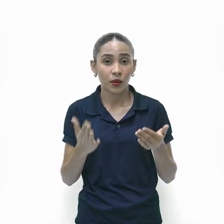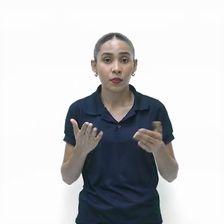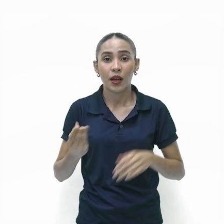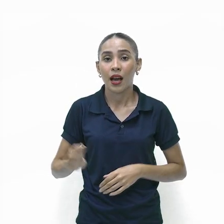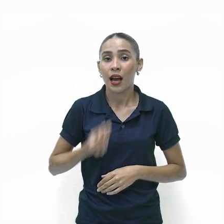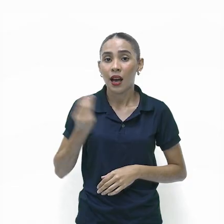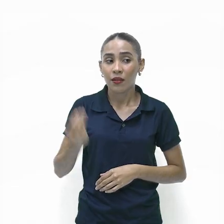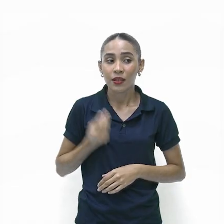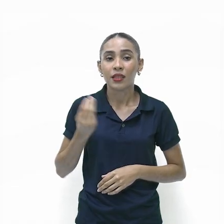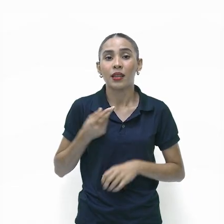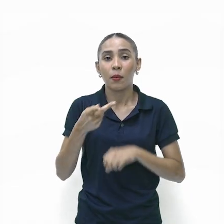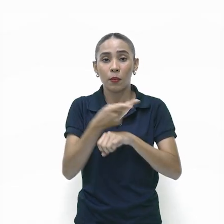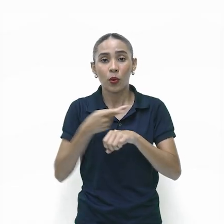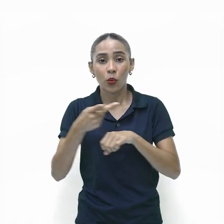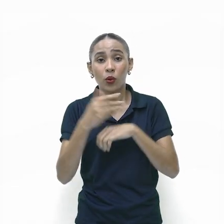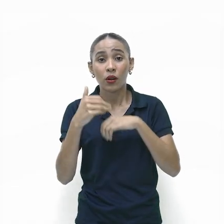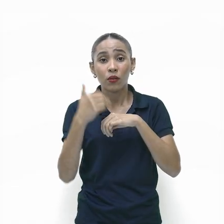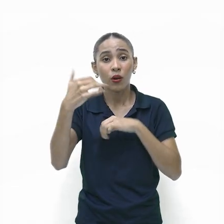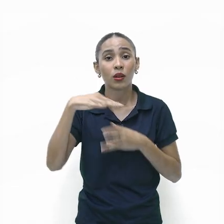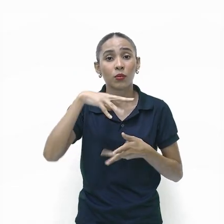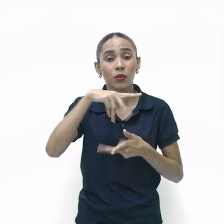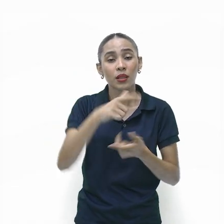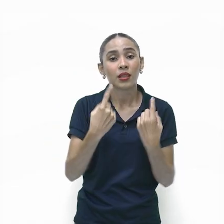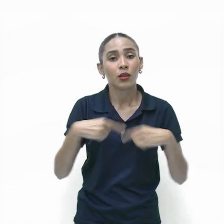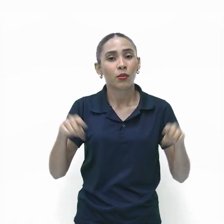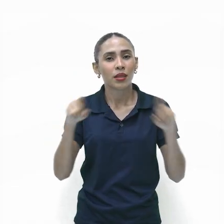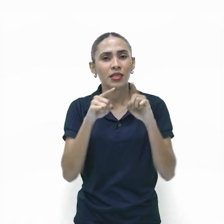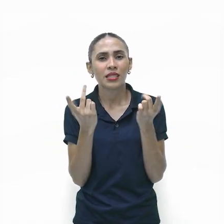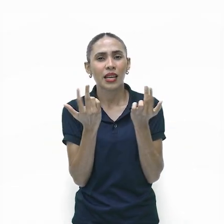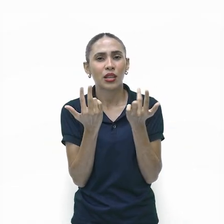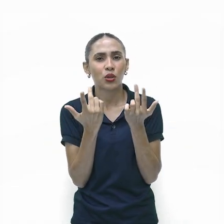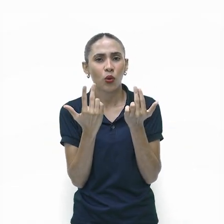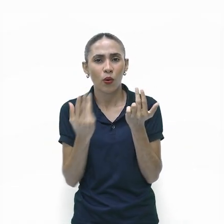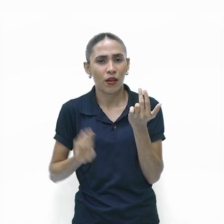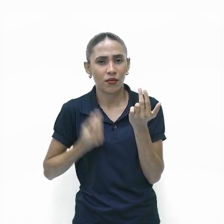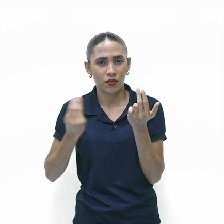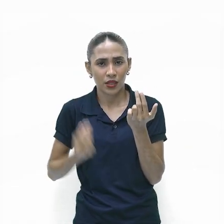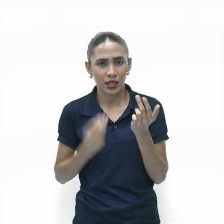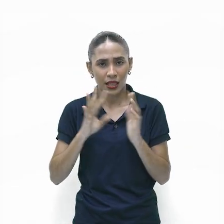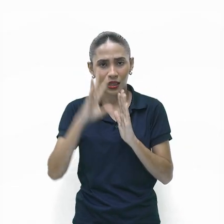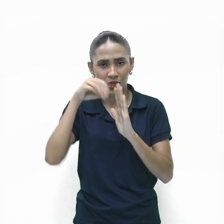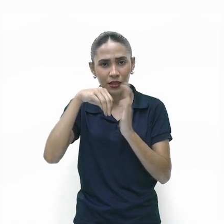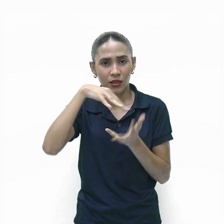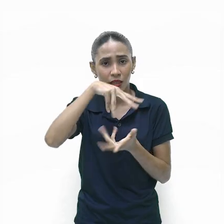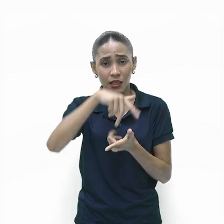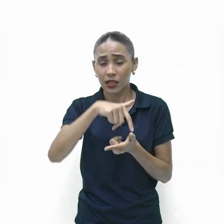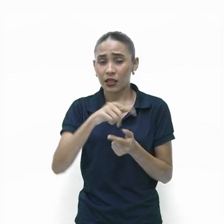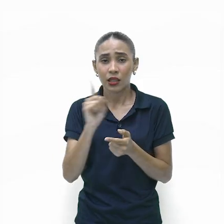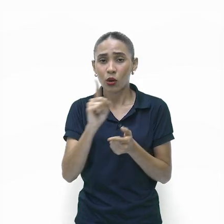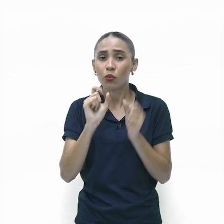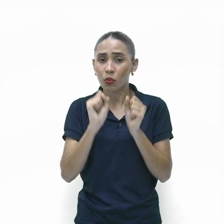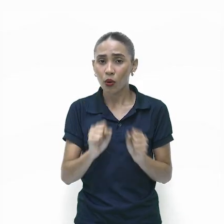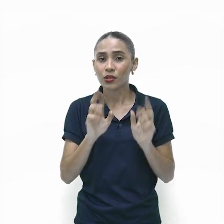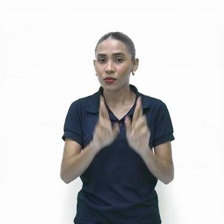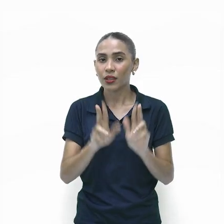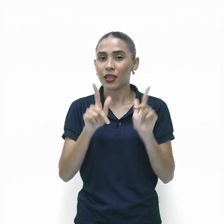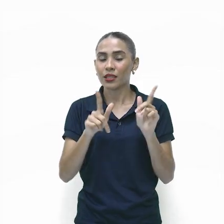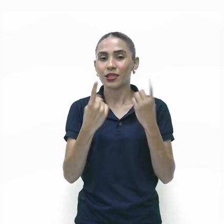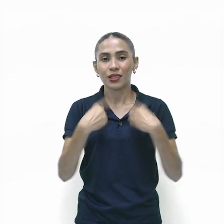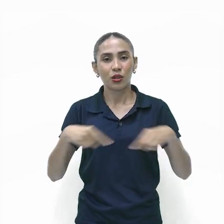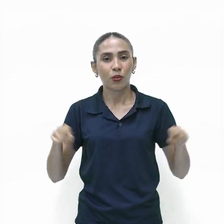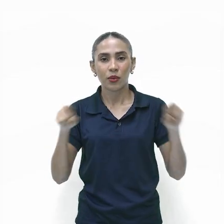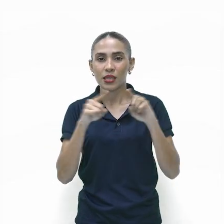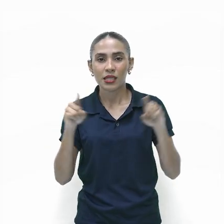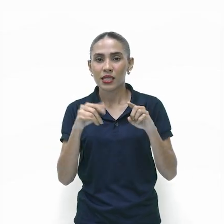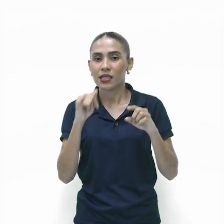Que a vida que a gente busca fora do planeta, ela não precisa ser igualzinha à vida na Terra, né? Ela pode ser diferente. Ela